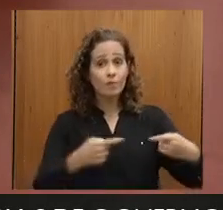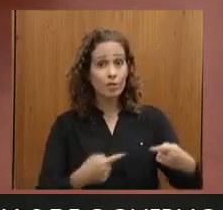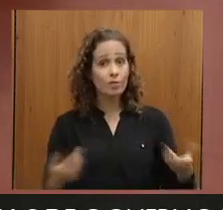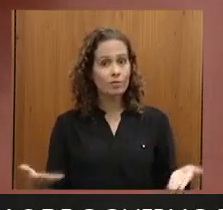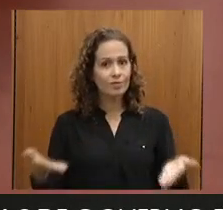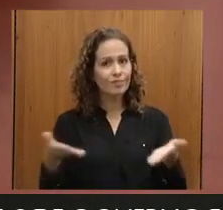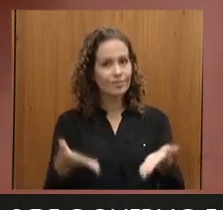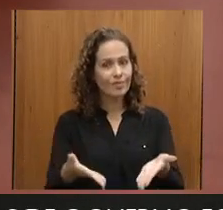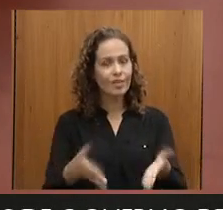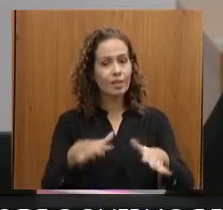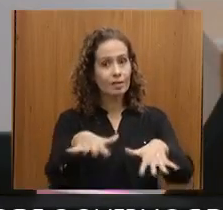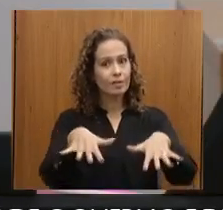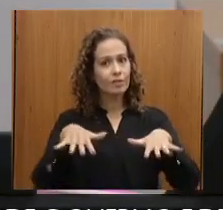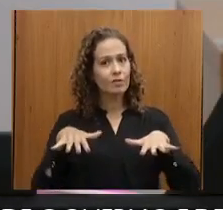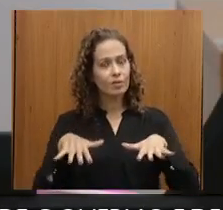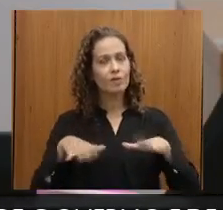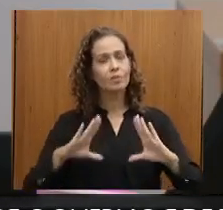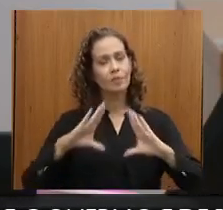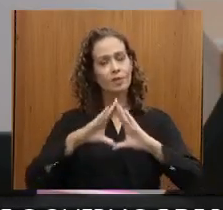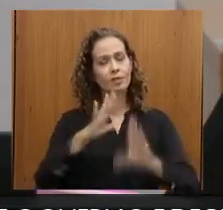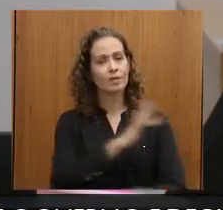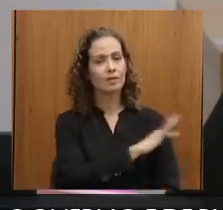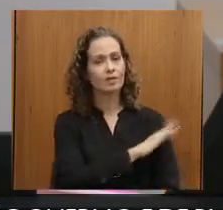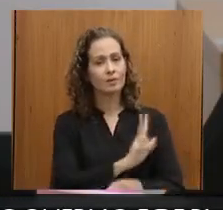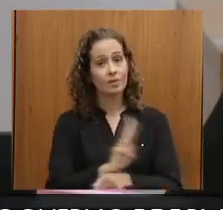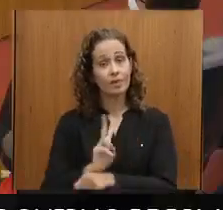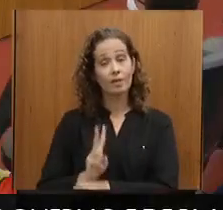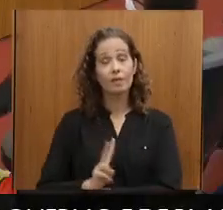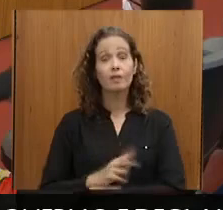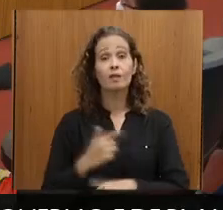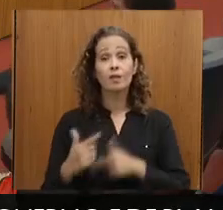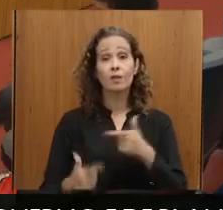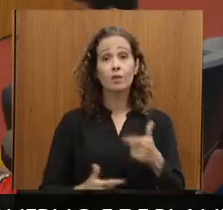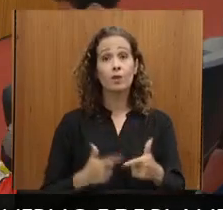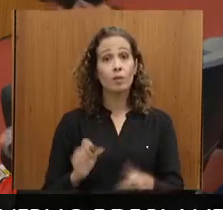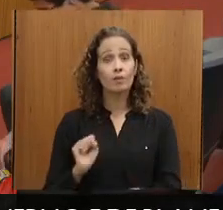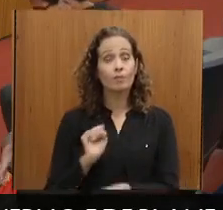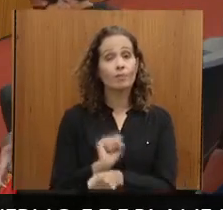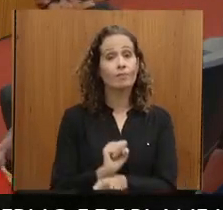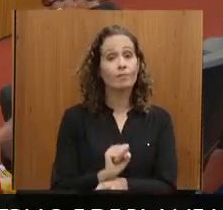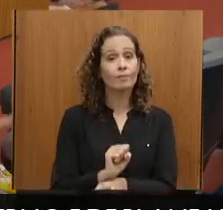esse auditório, para a Assembleia Fiscaliza. Os trabalhos estão suspensos.